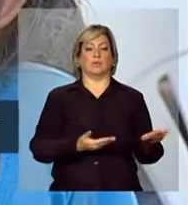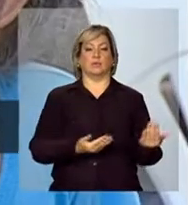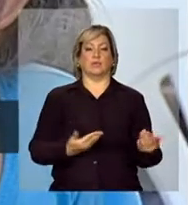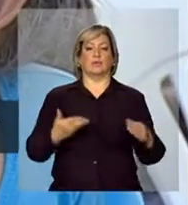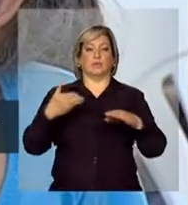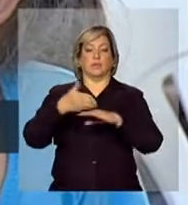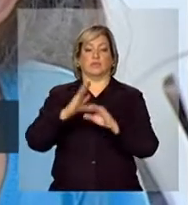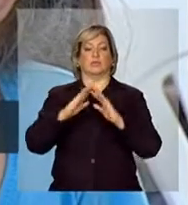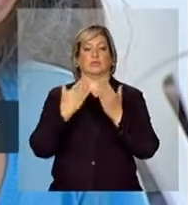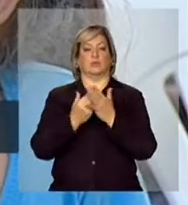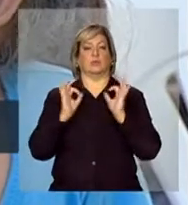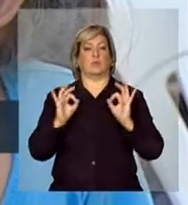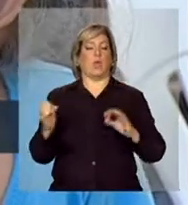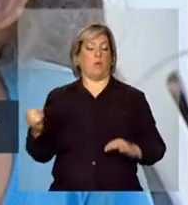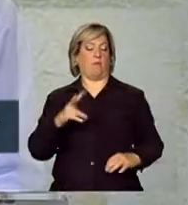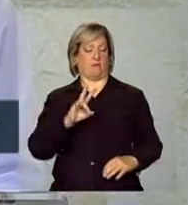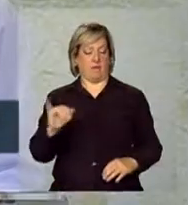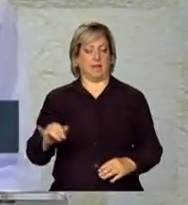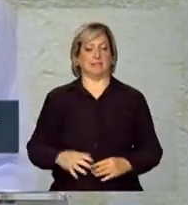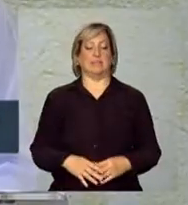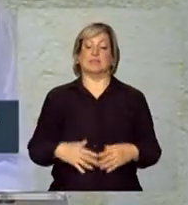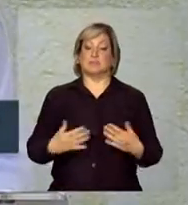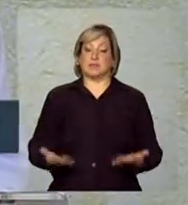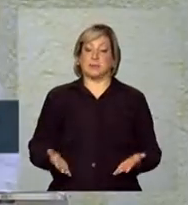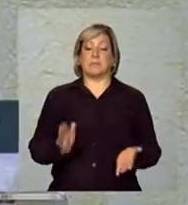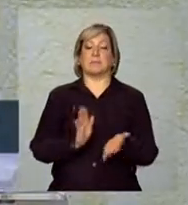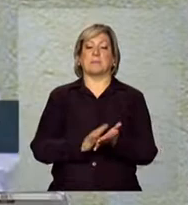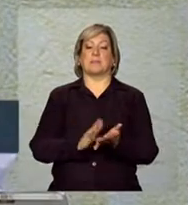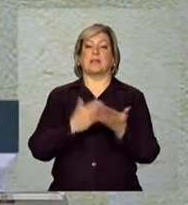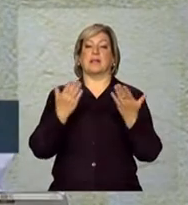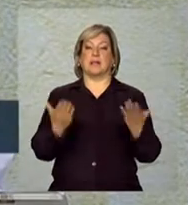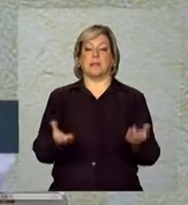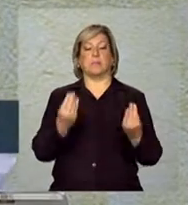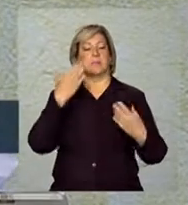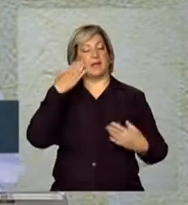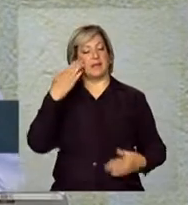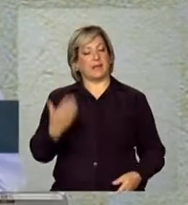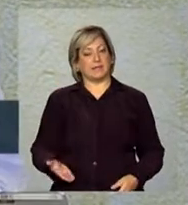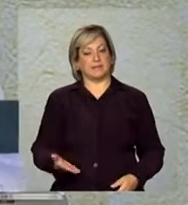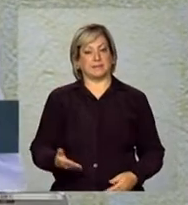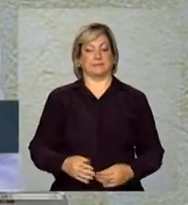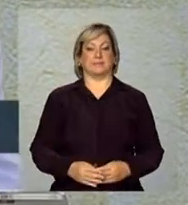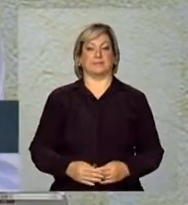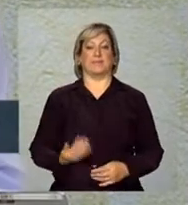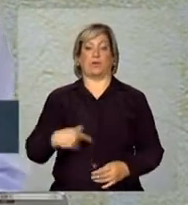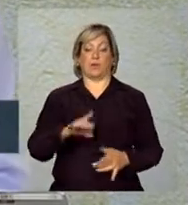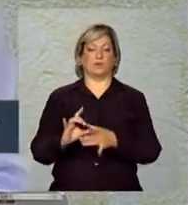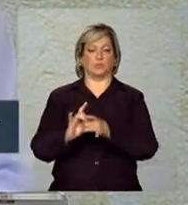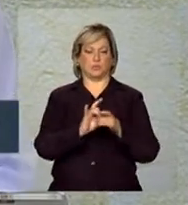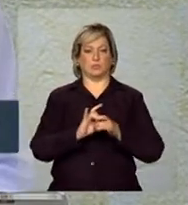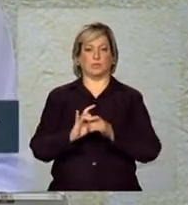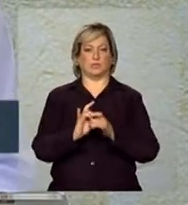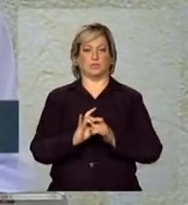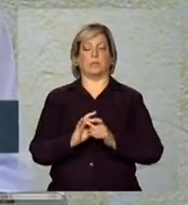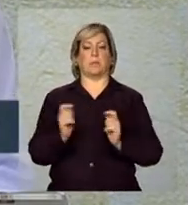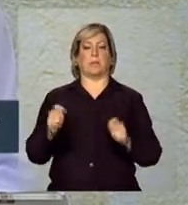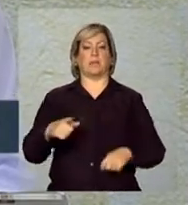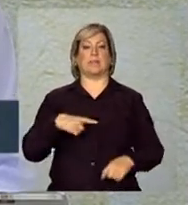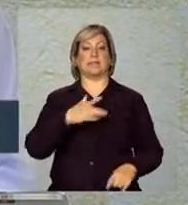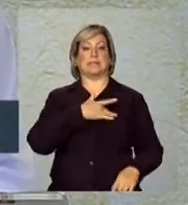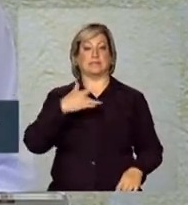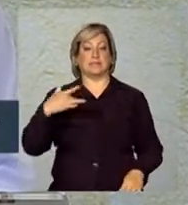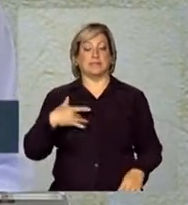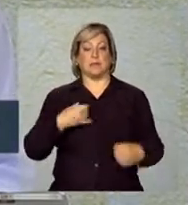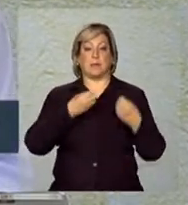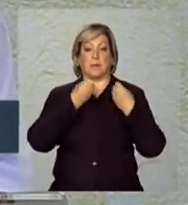Nossa comunidade e os nossos professores aqui então meus parabéns Muito obrigado e estamos juntos para que a gente tem uma saúde